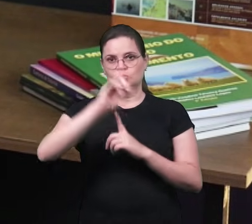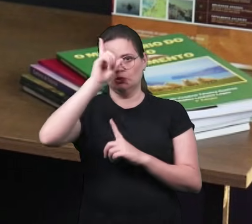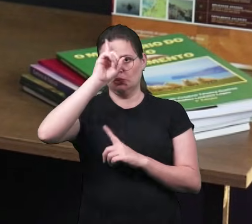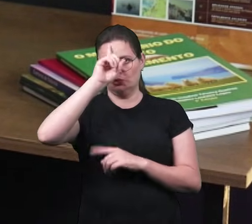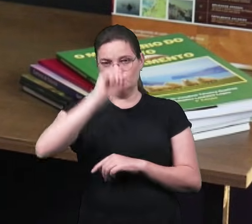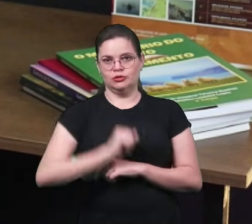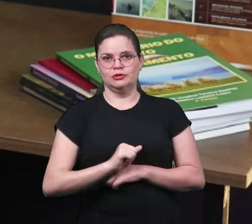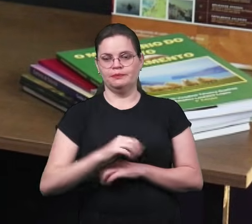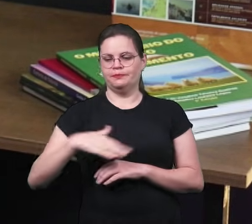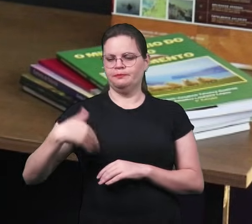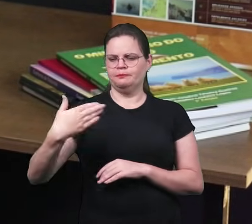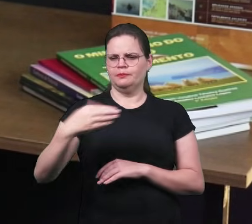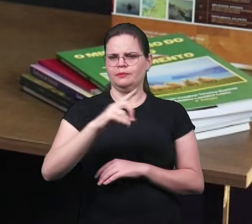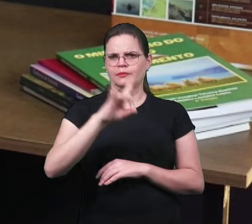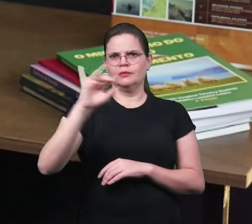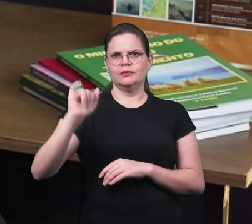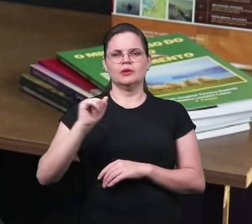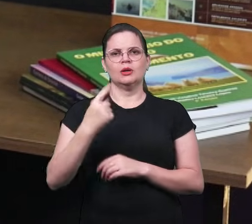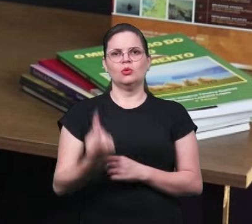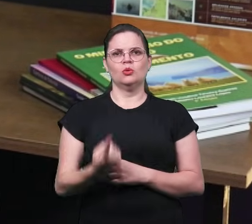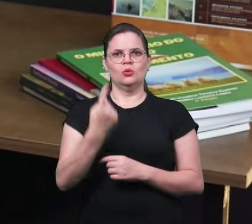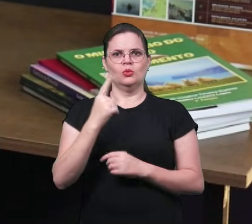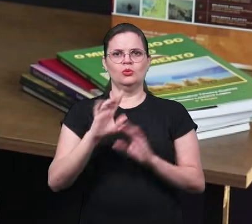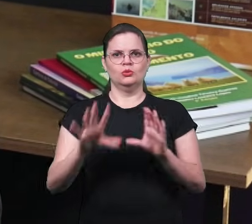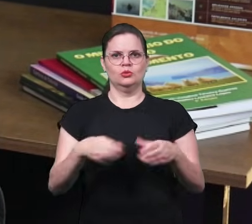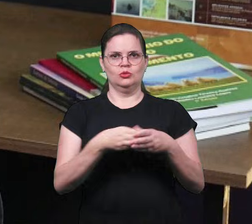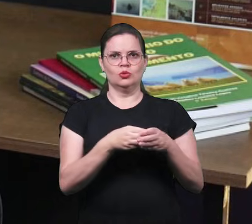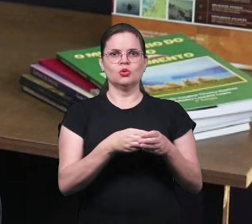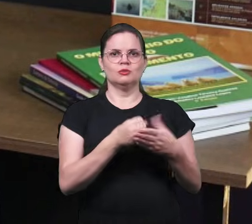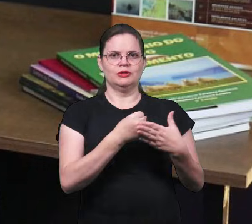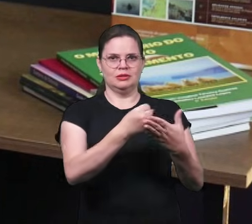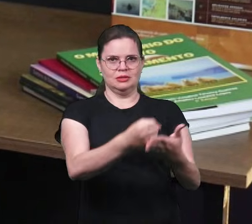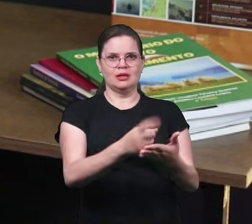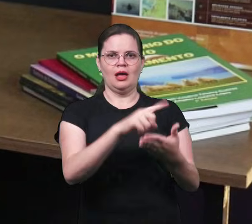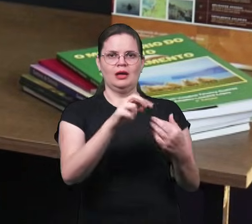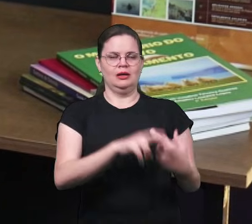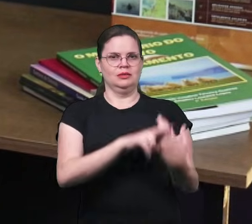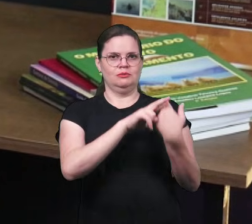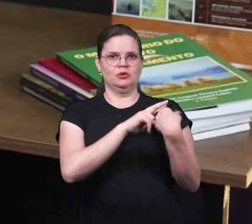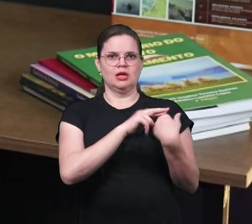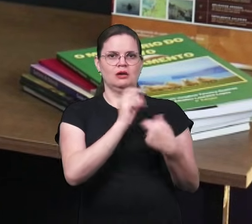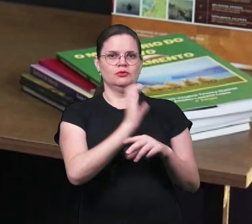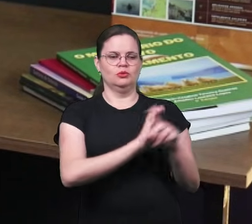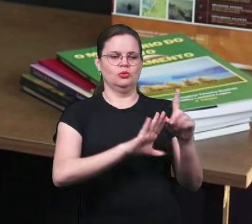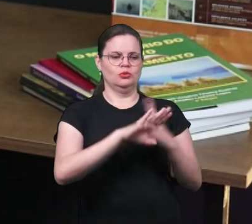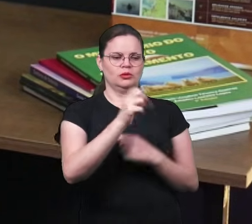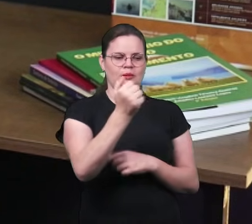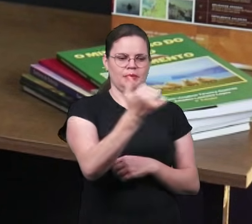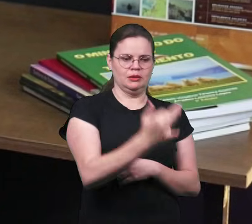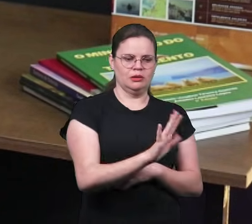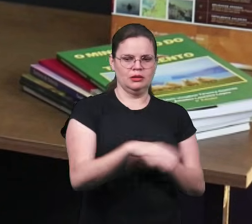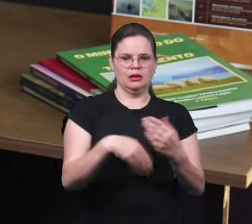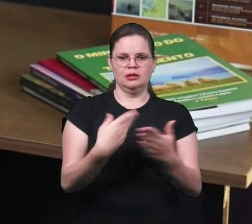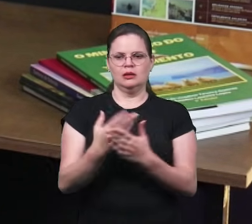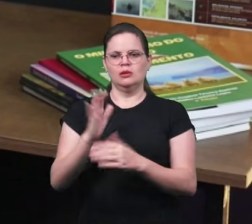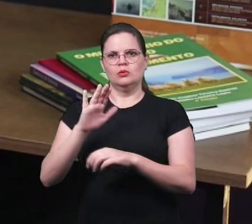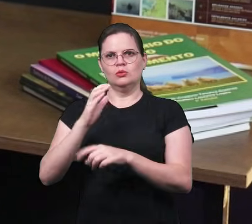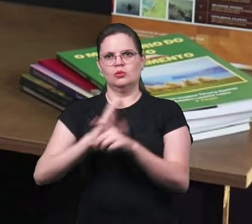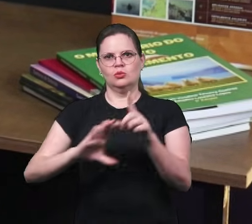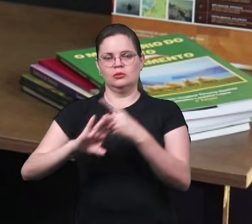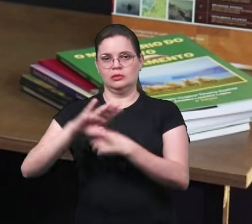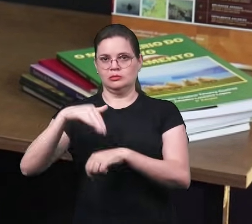de assistência fica responsável, né? Sim. Desde a madrugada até o culto à noite. Isso. Madruga, ora ao